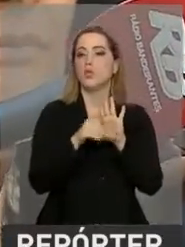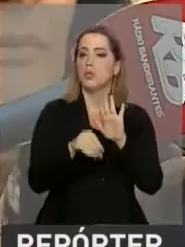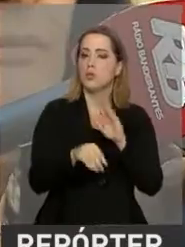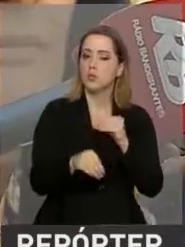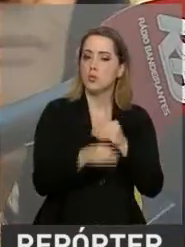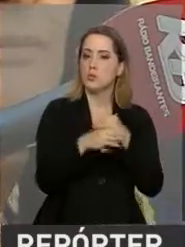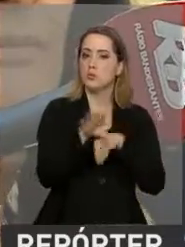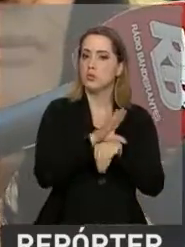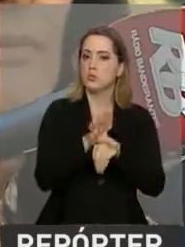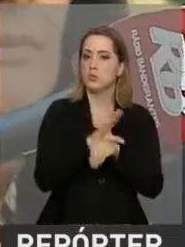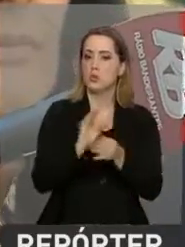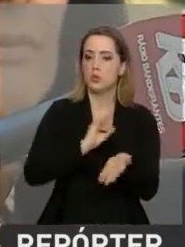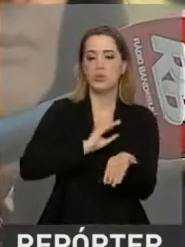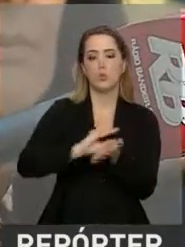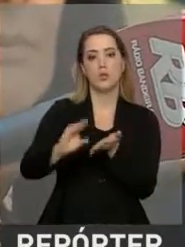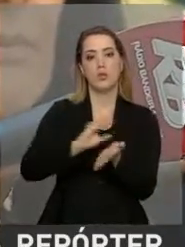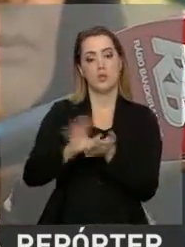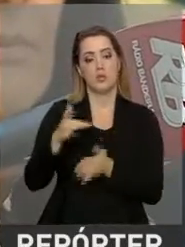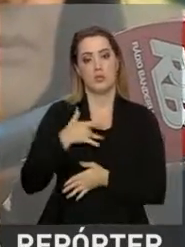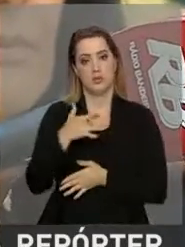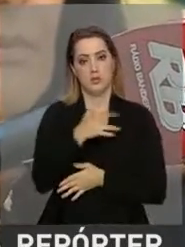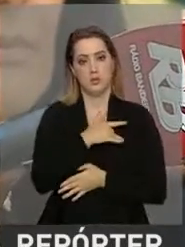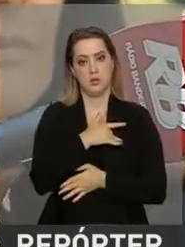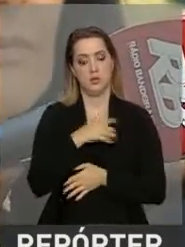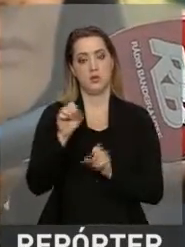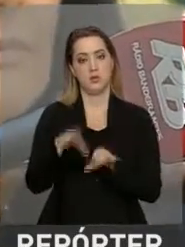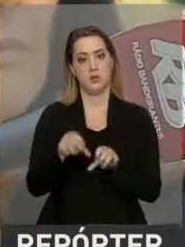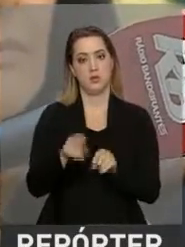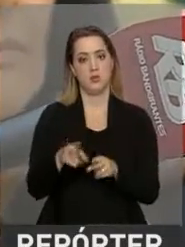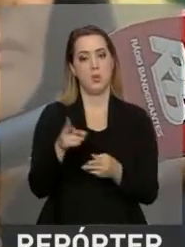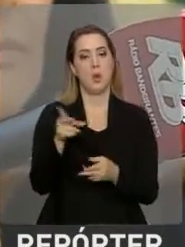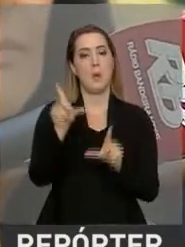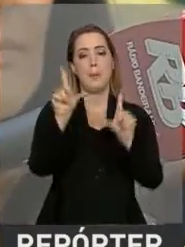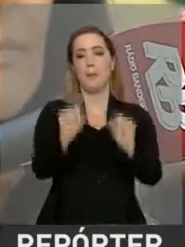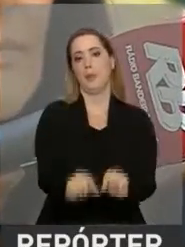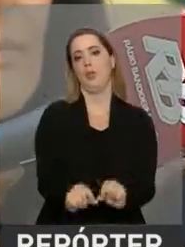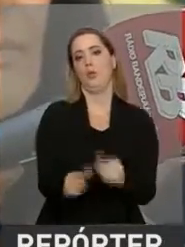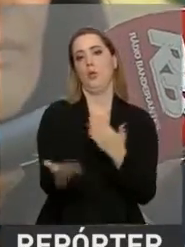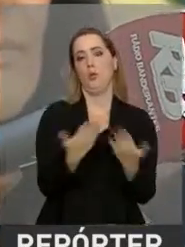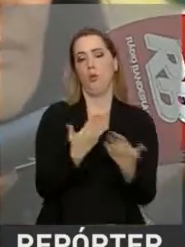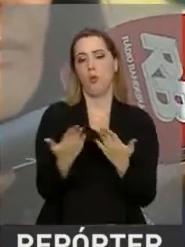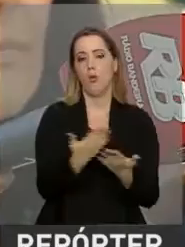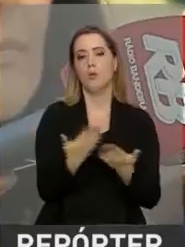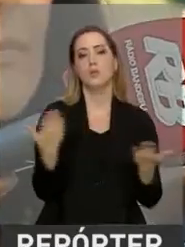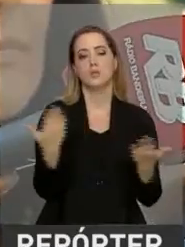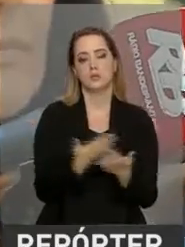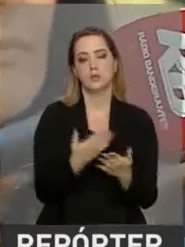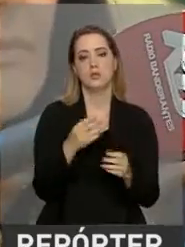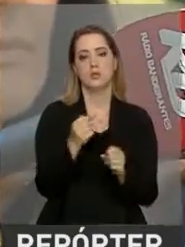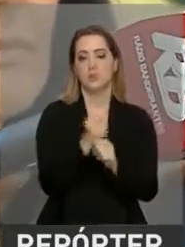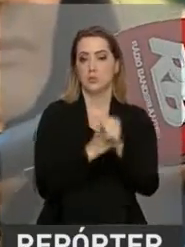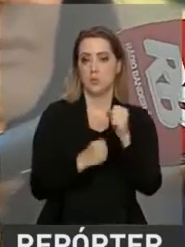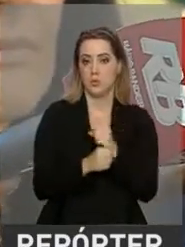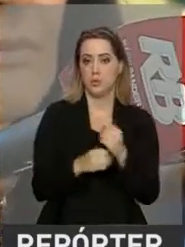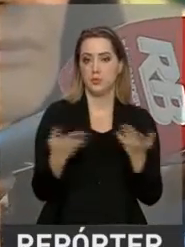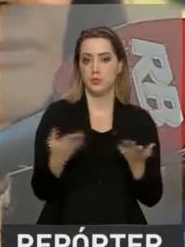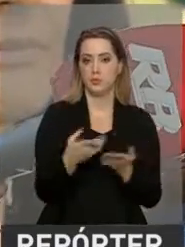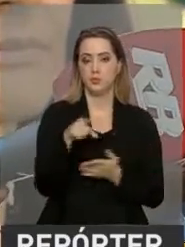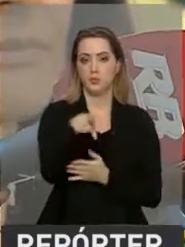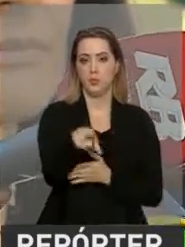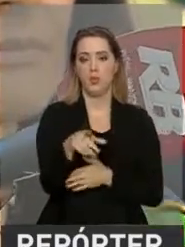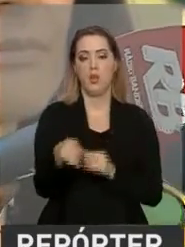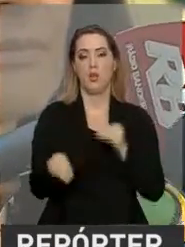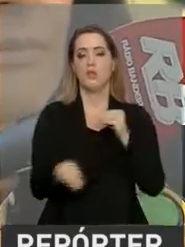que serão investidos tanto na saúde quanto à educação serão menores do que 2016 e com a